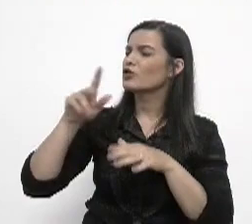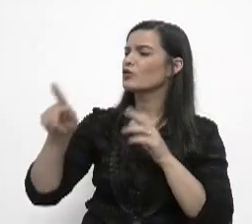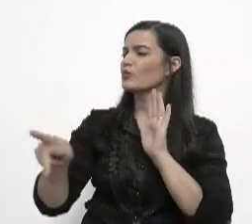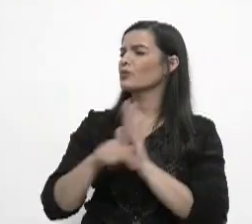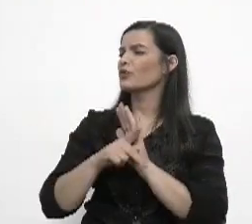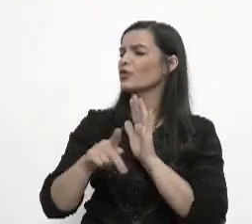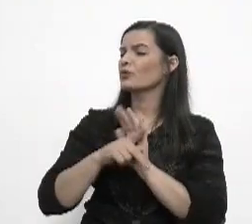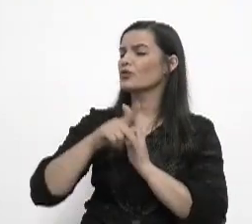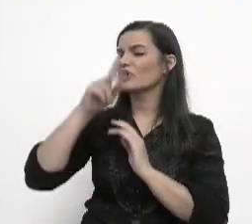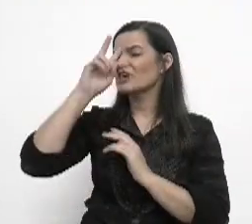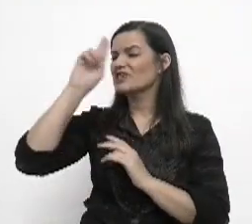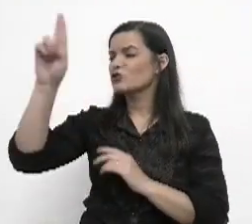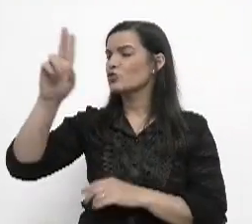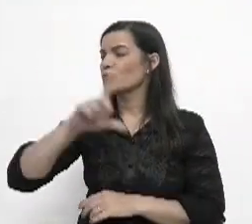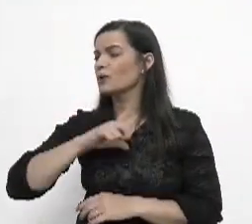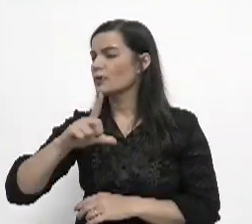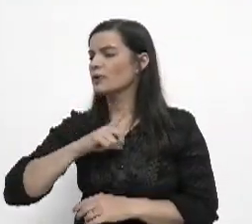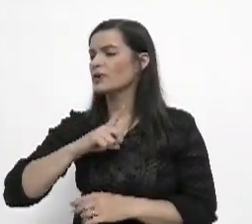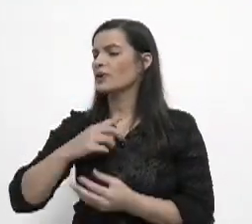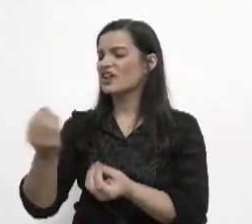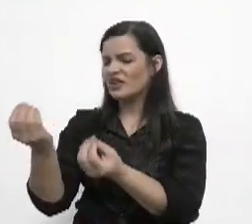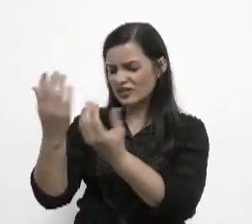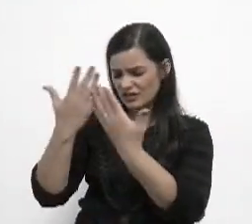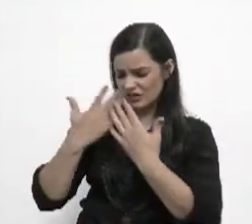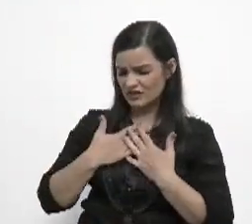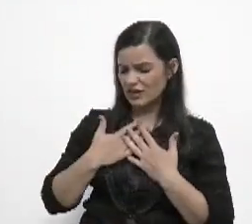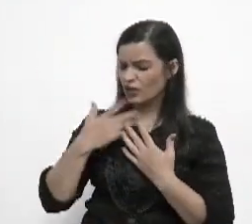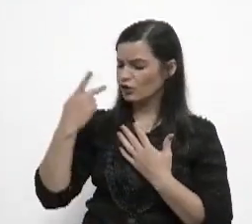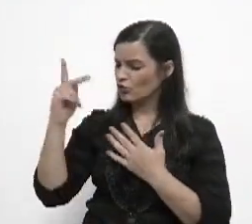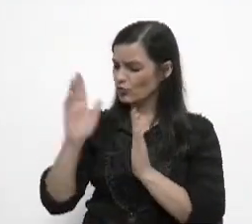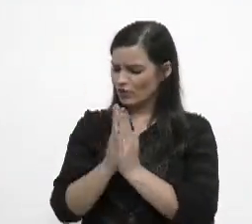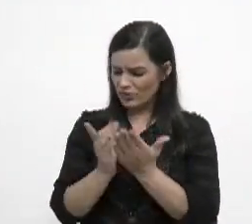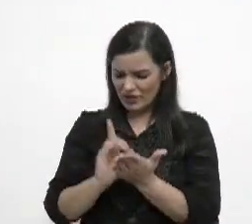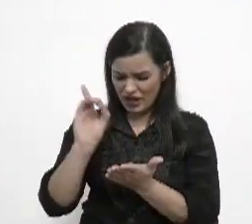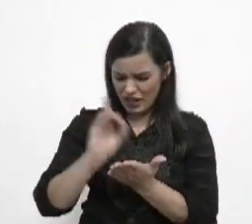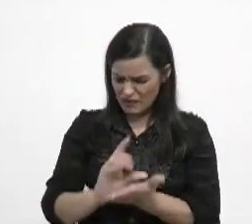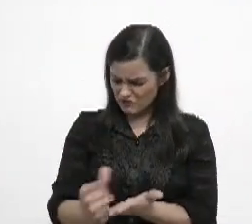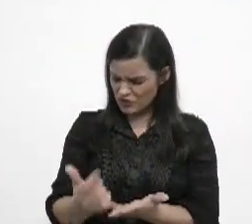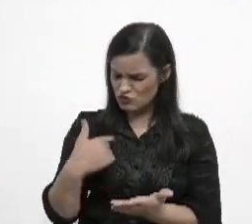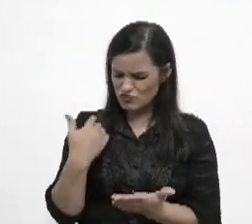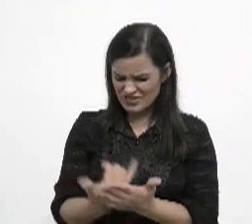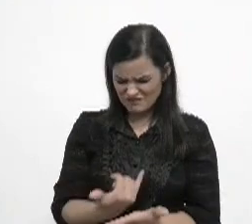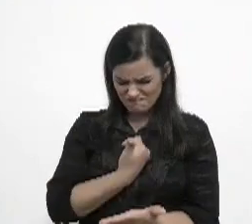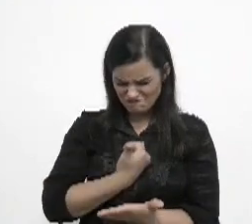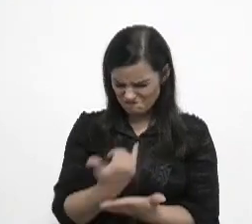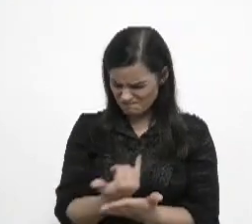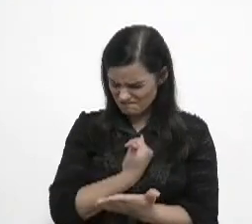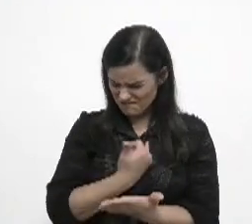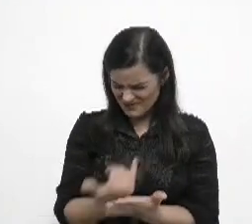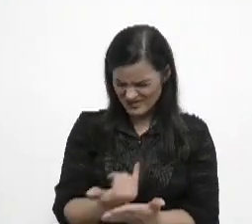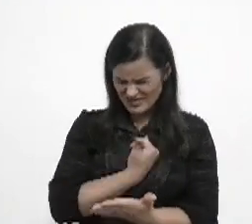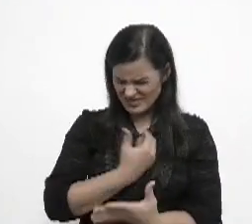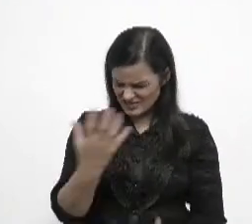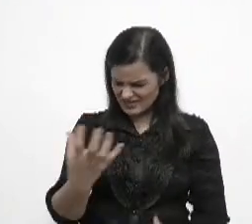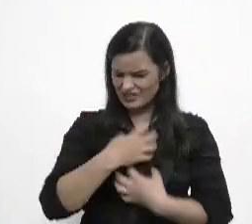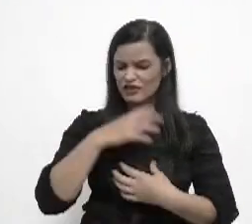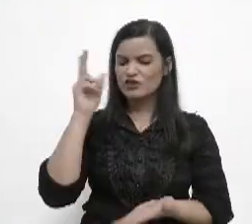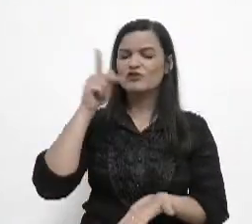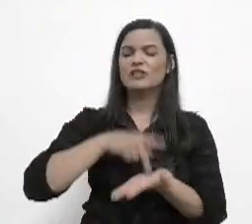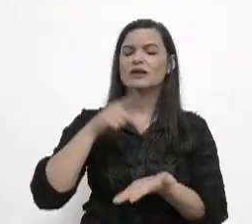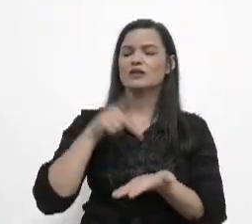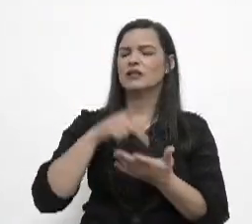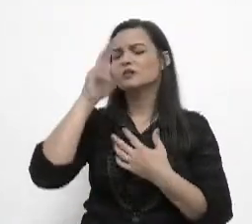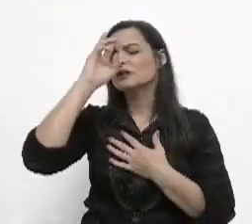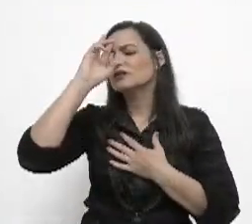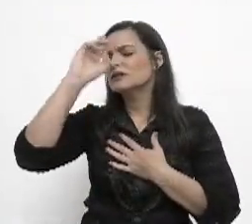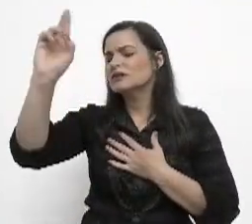tua palavra possa vivificar a nossa vida para louvarmos a ti em nosso dia a dia, para honrarmos assim o teu nome, Senhor.